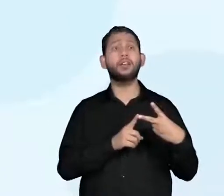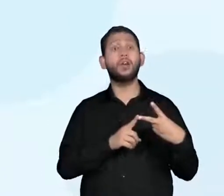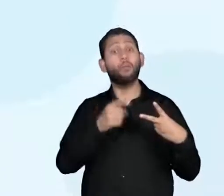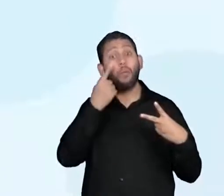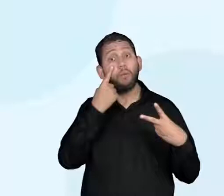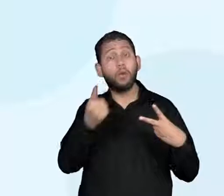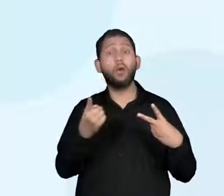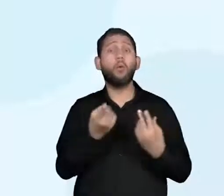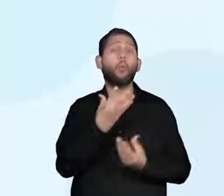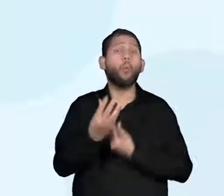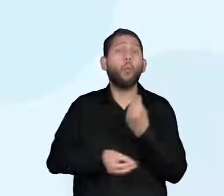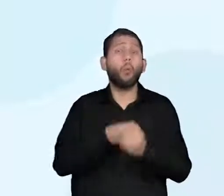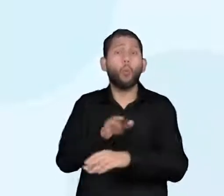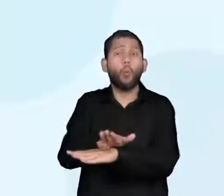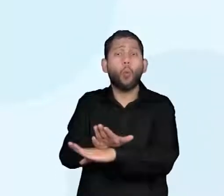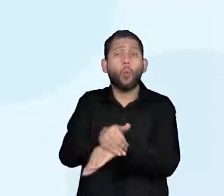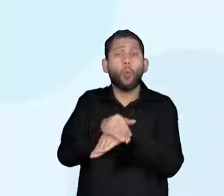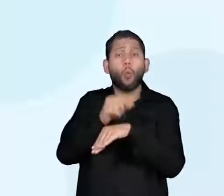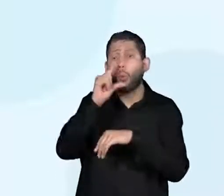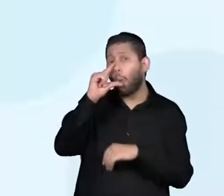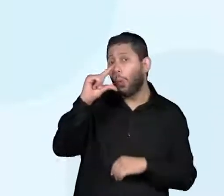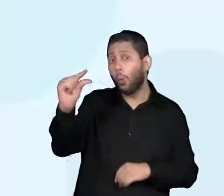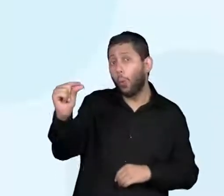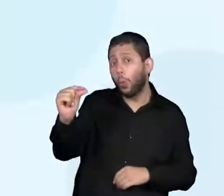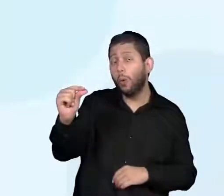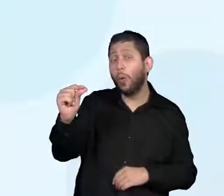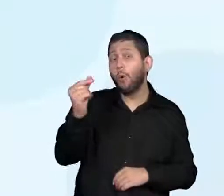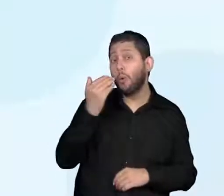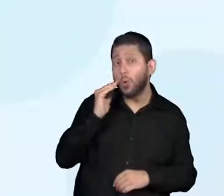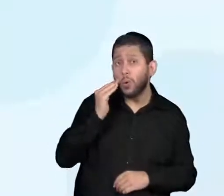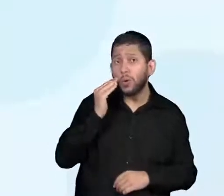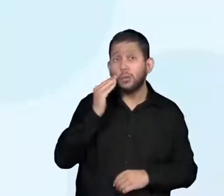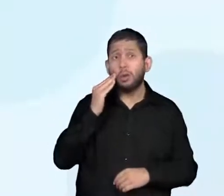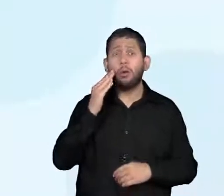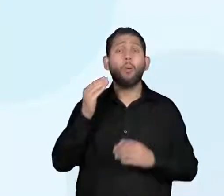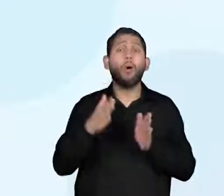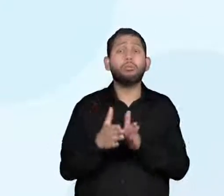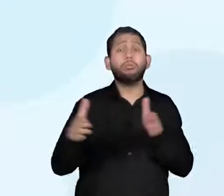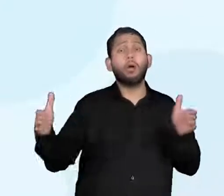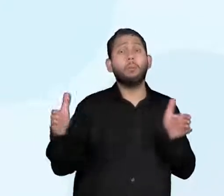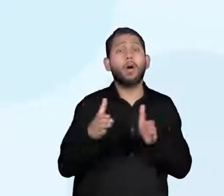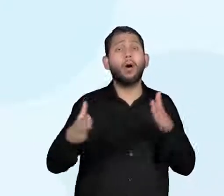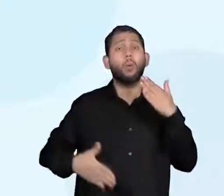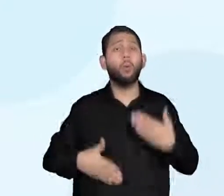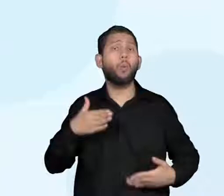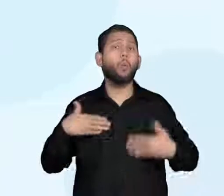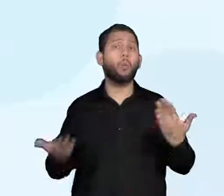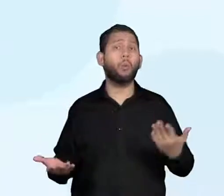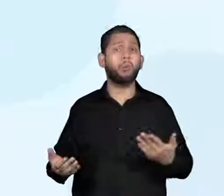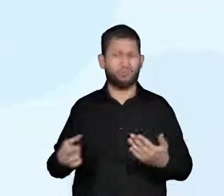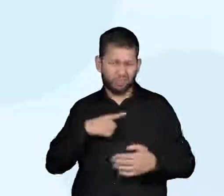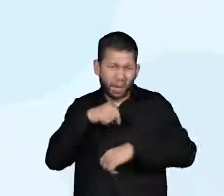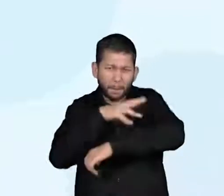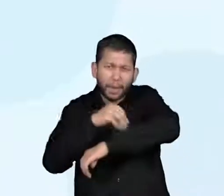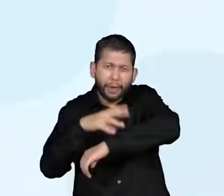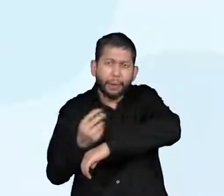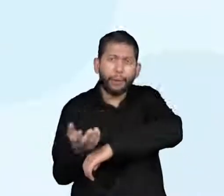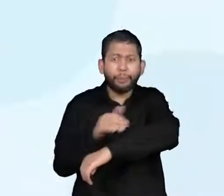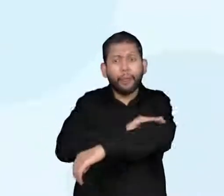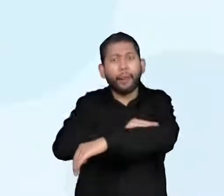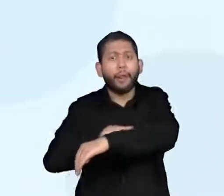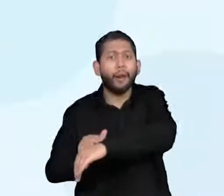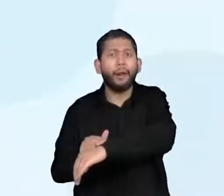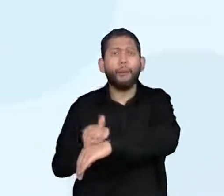características físicas, tamanho, pelagem, etc. Então, eu vou falar aí, qual o